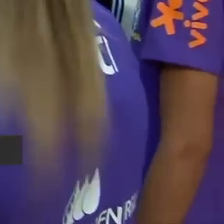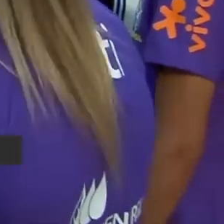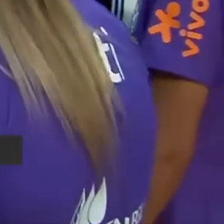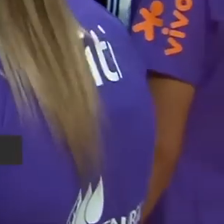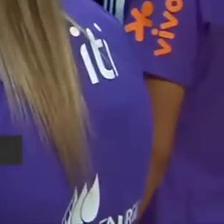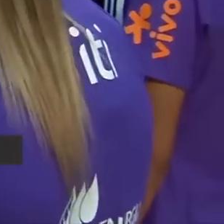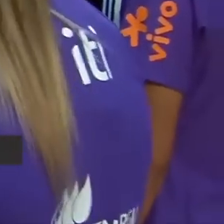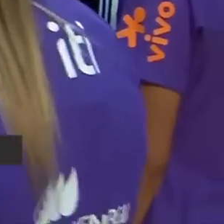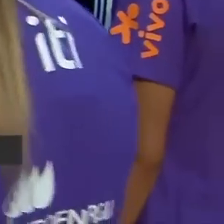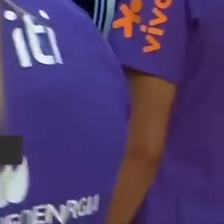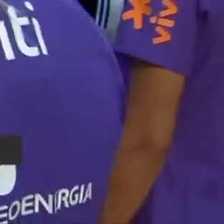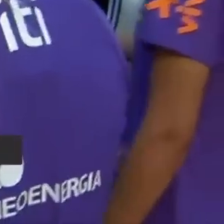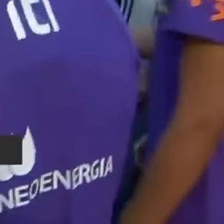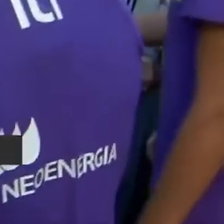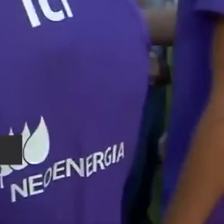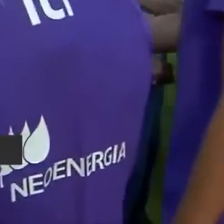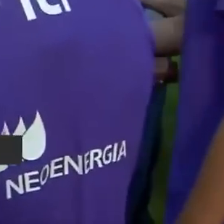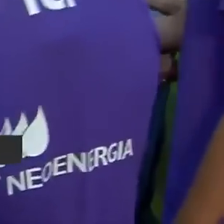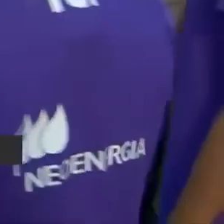polêmico. Pão. Quero